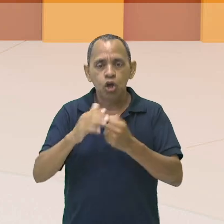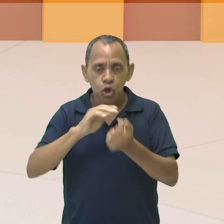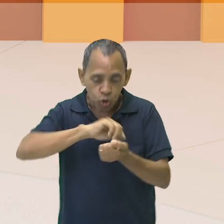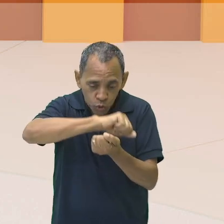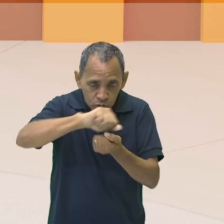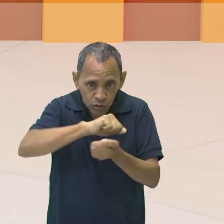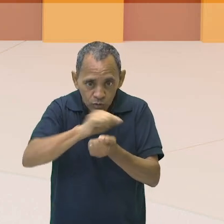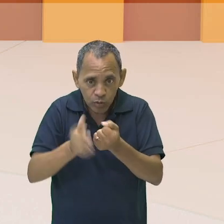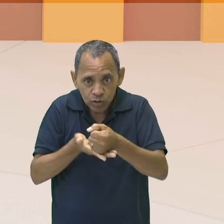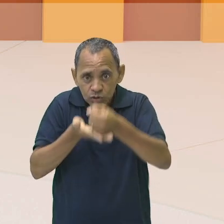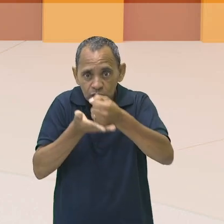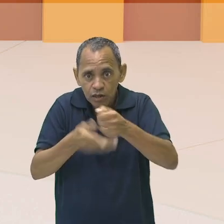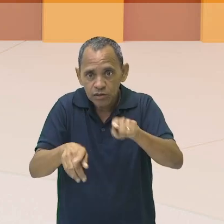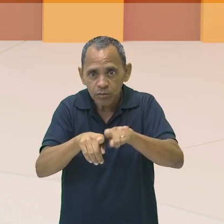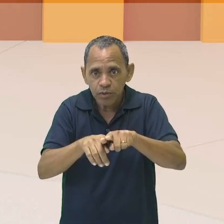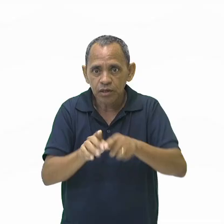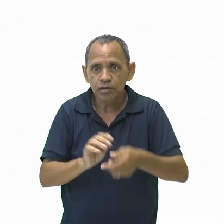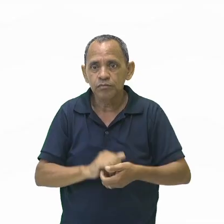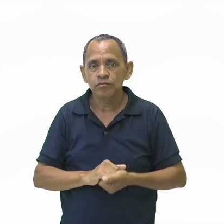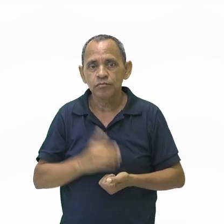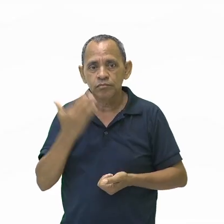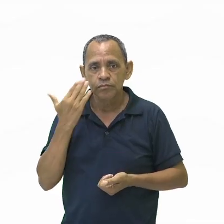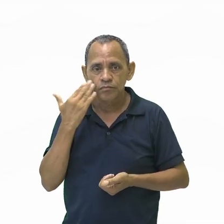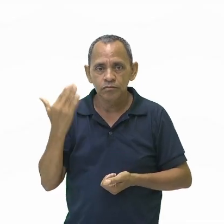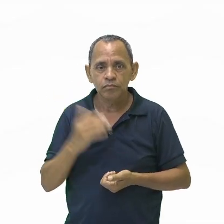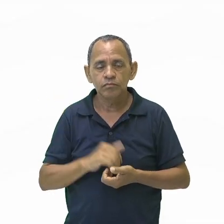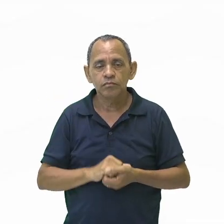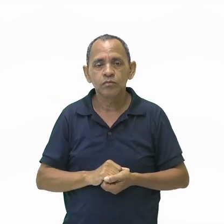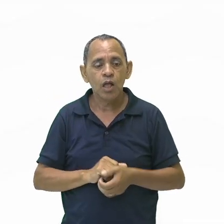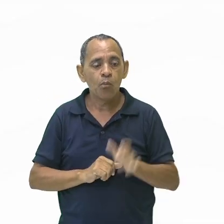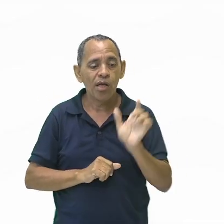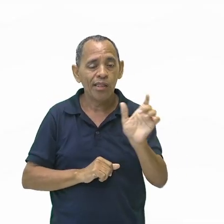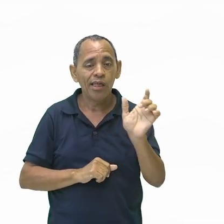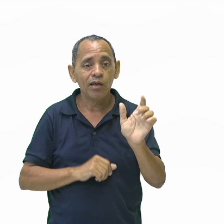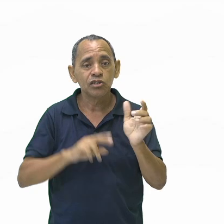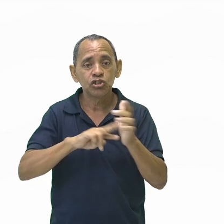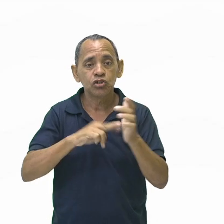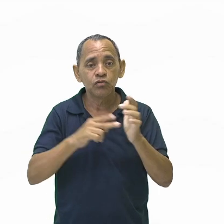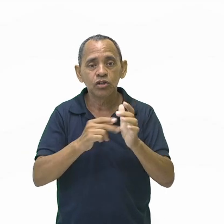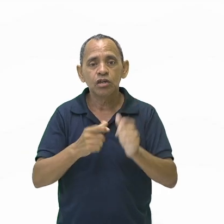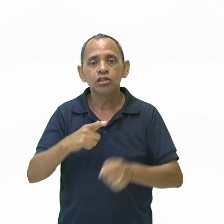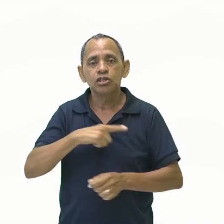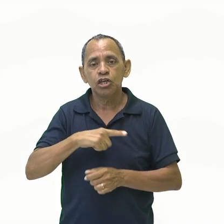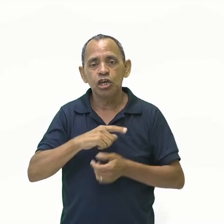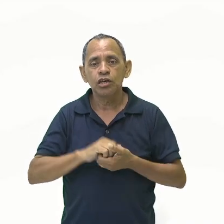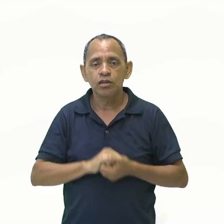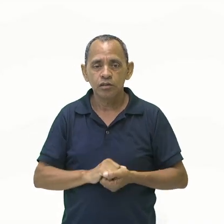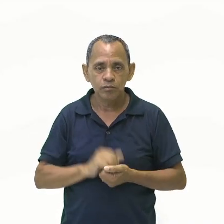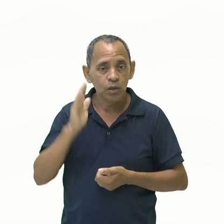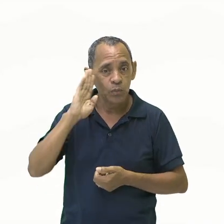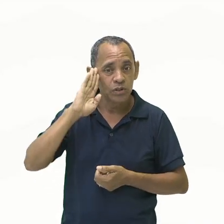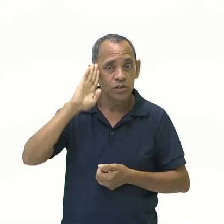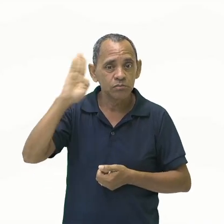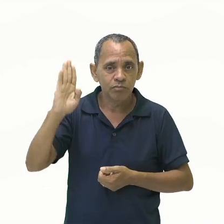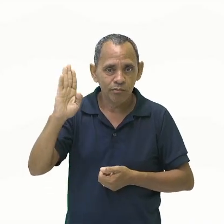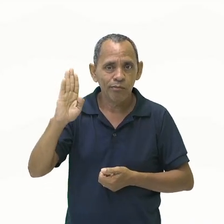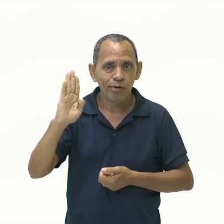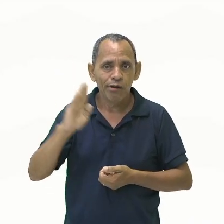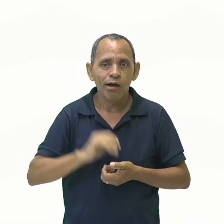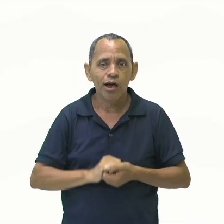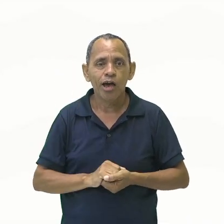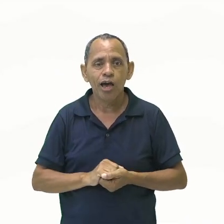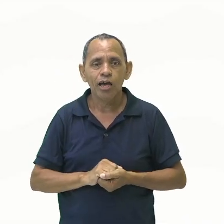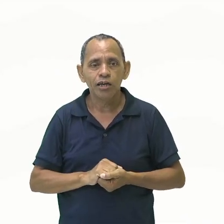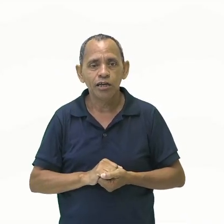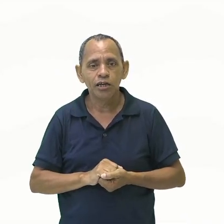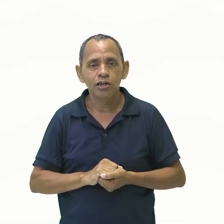A gente vai entender melhor o que é o PNUMA. Acompanhe comigo. Bem, o PNUMA ele tem como principais funções